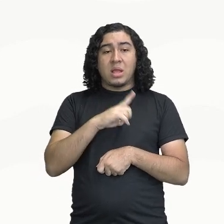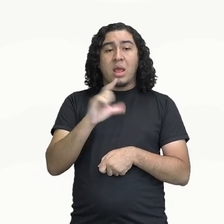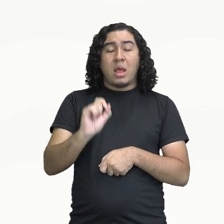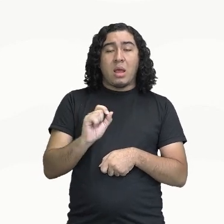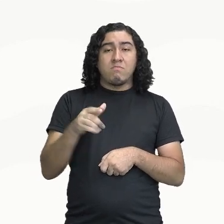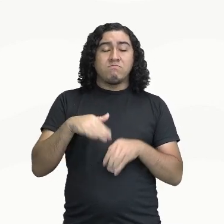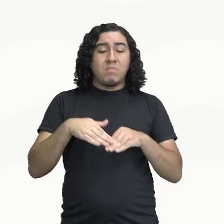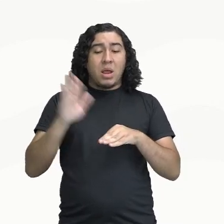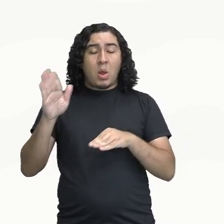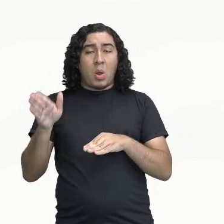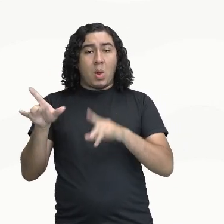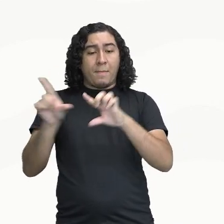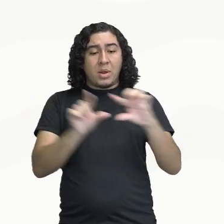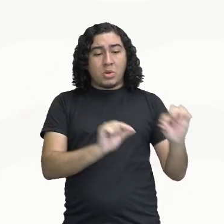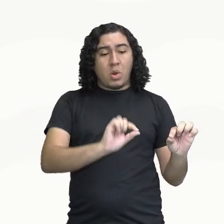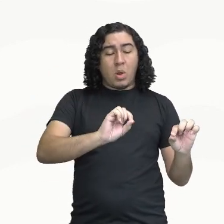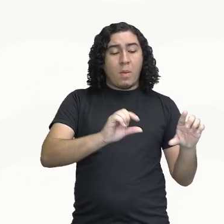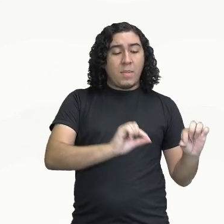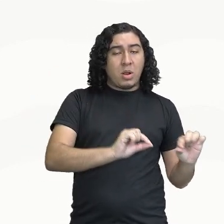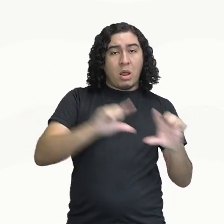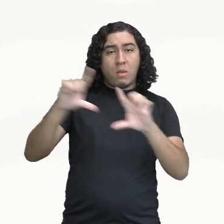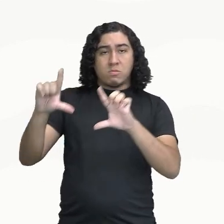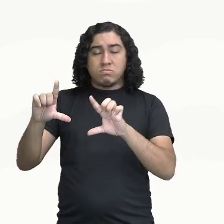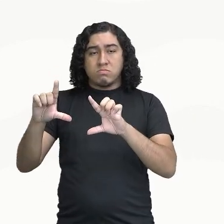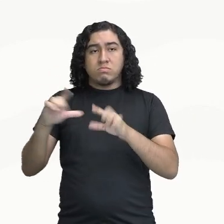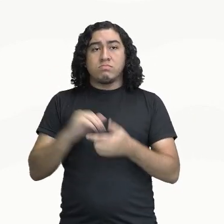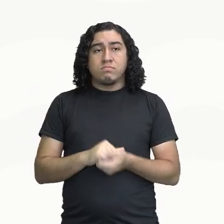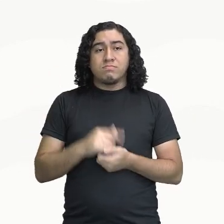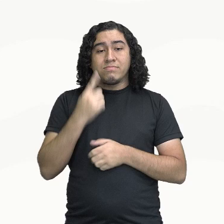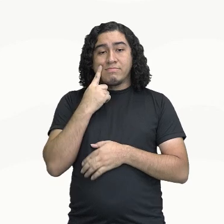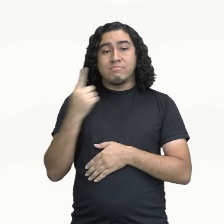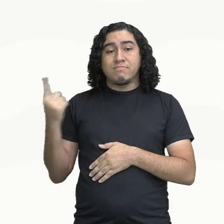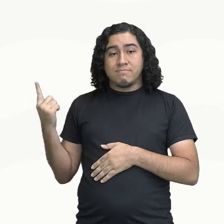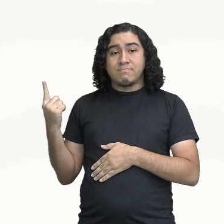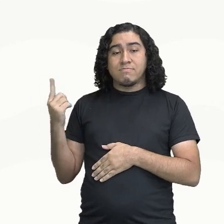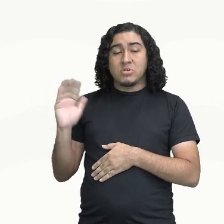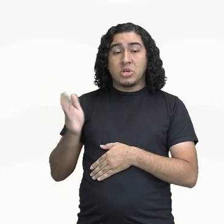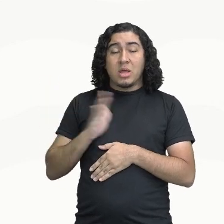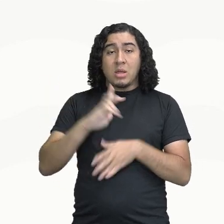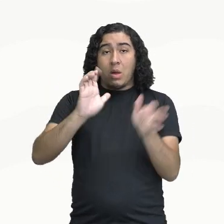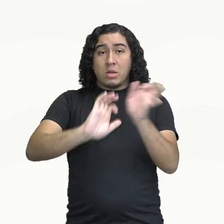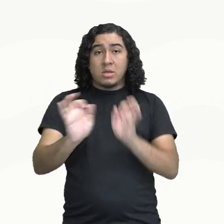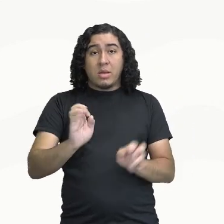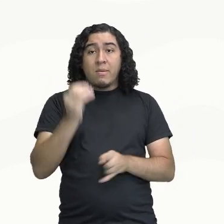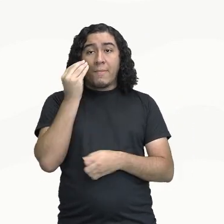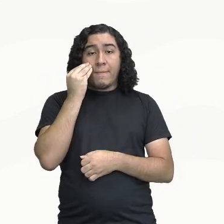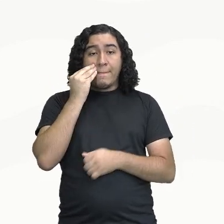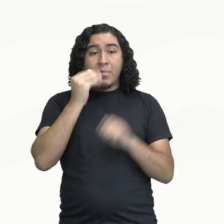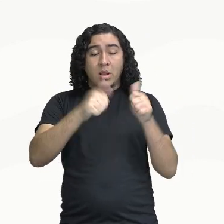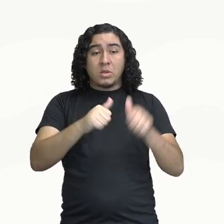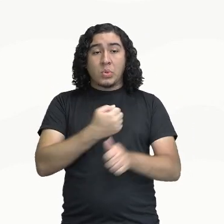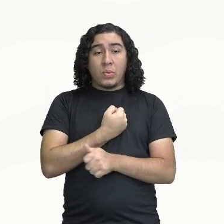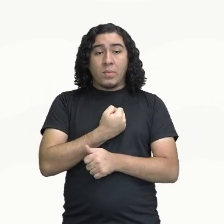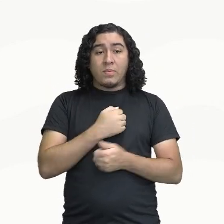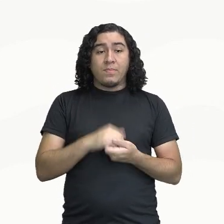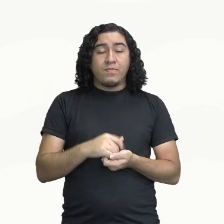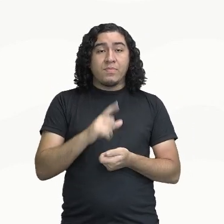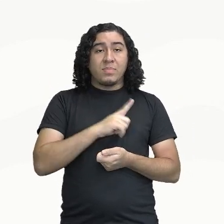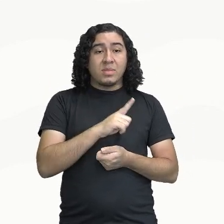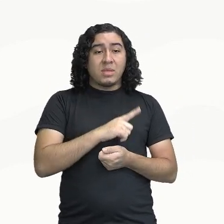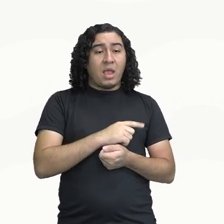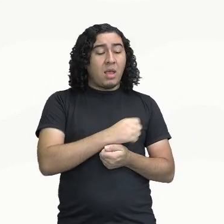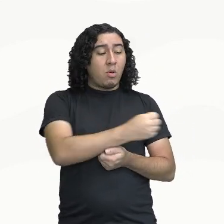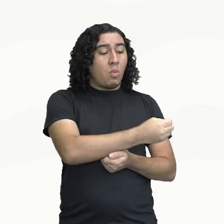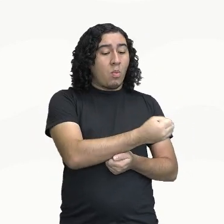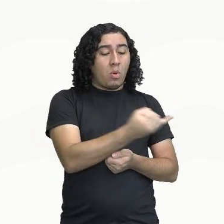ordem decrescente. Aqui eles já estão em ordem crescente. E o que a gente vai fazer? A gente vai pegar o termo central, que